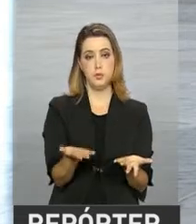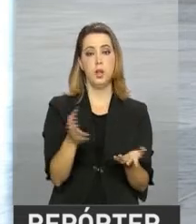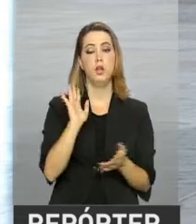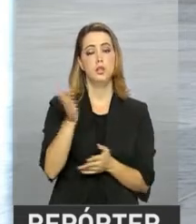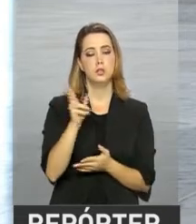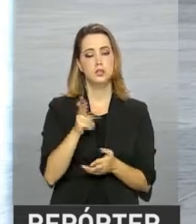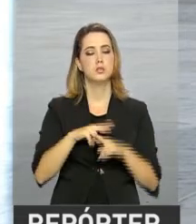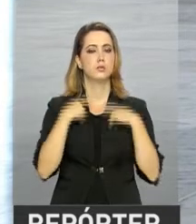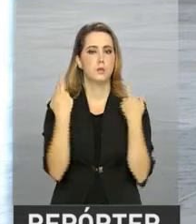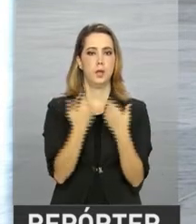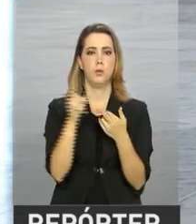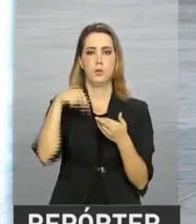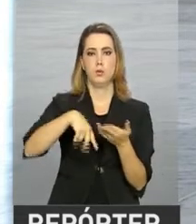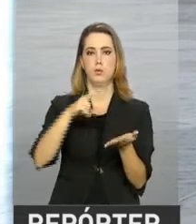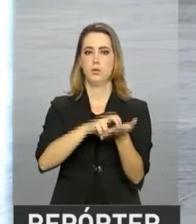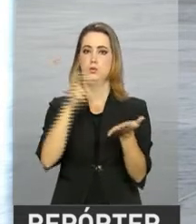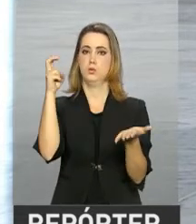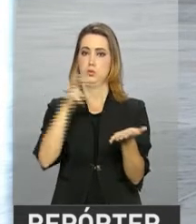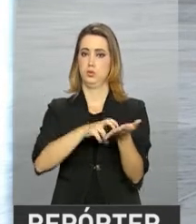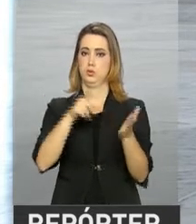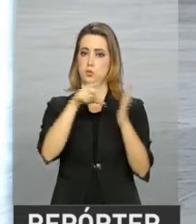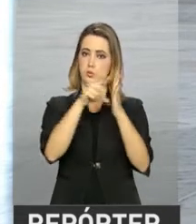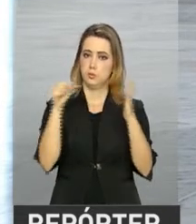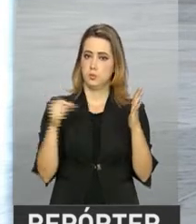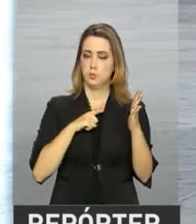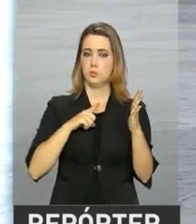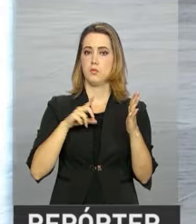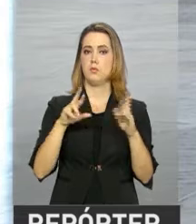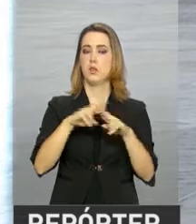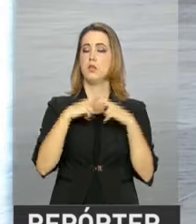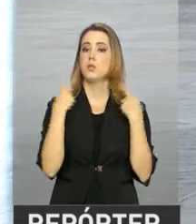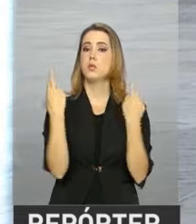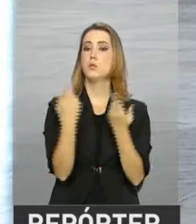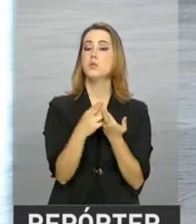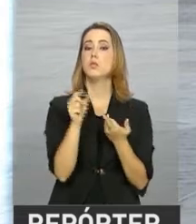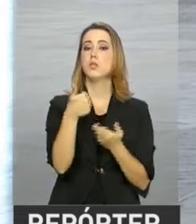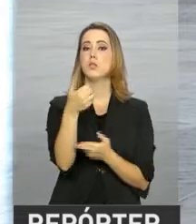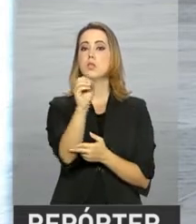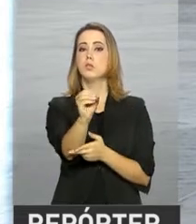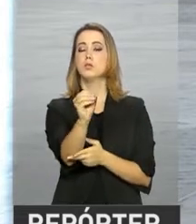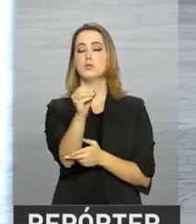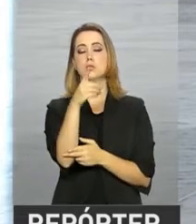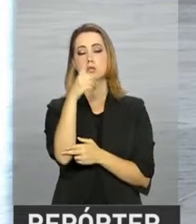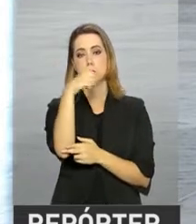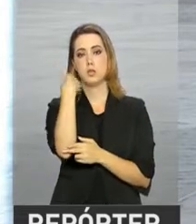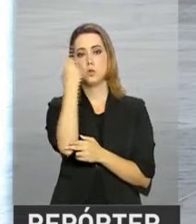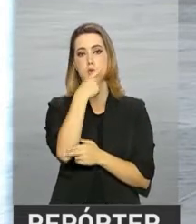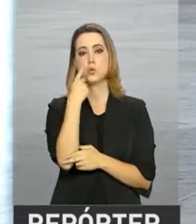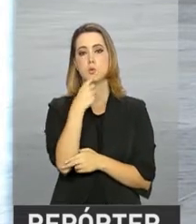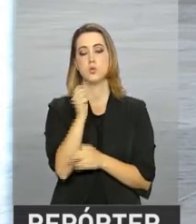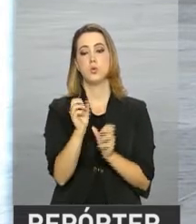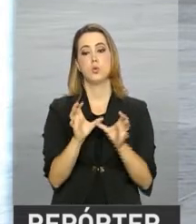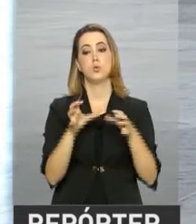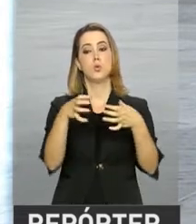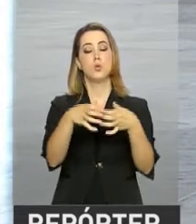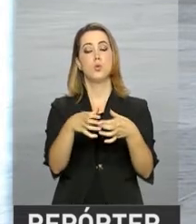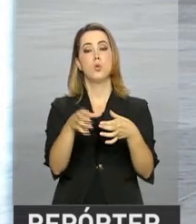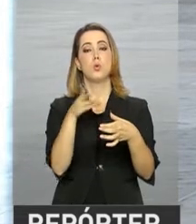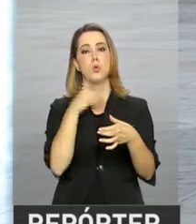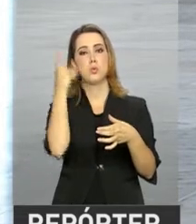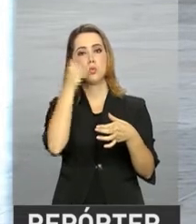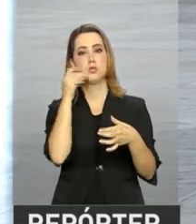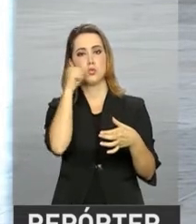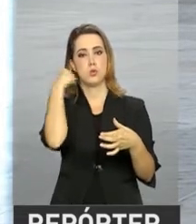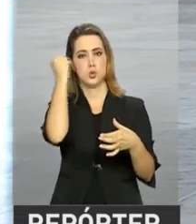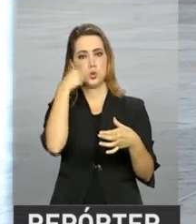agora pela manhã aqui no palácio do planalto e se reuniu às 10 mas com a bancada do espírito santo no congresso nacional e de padrão aí